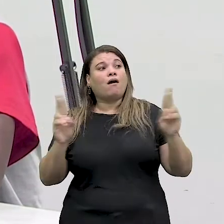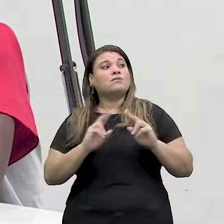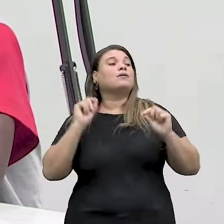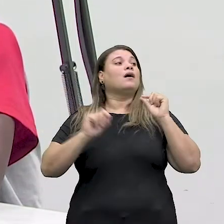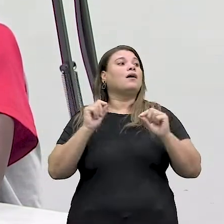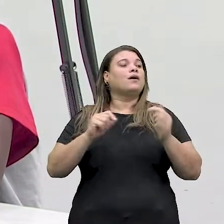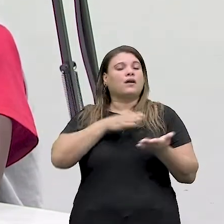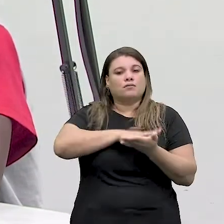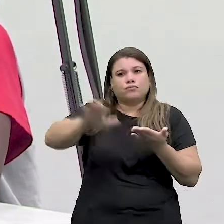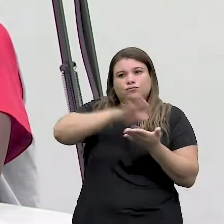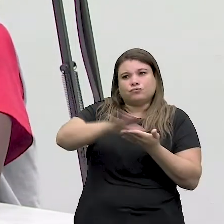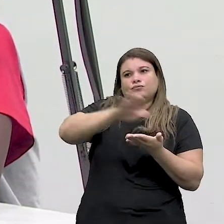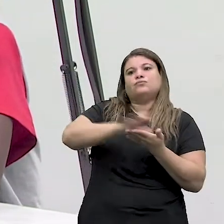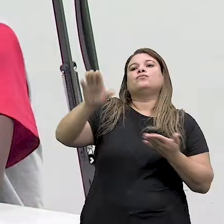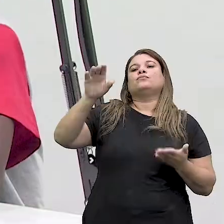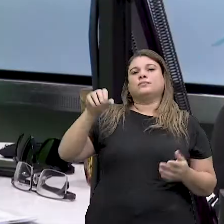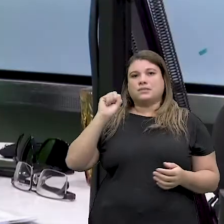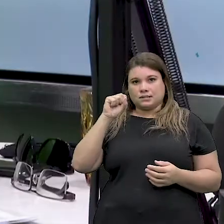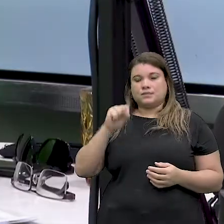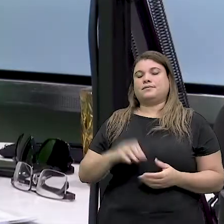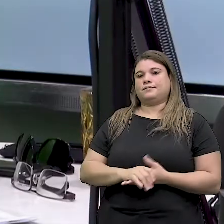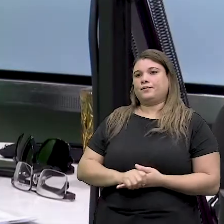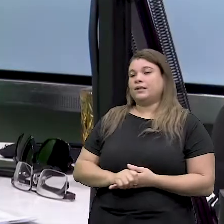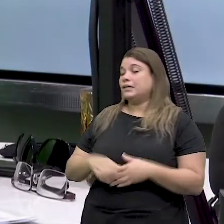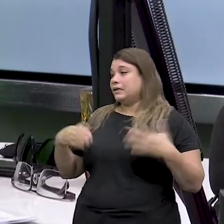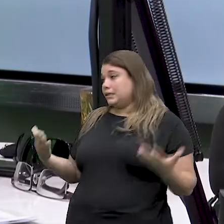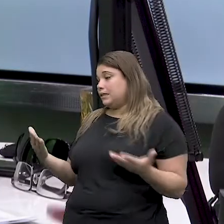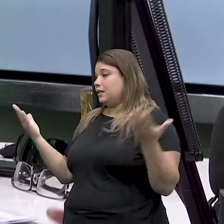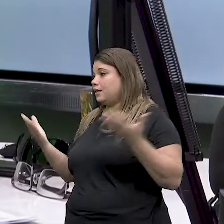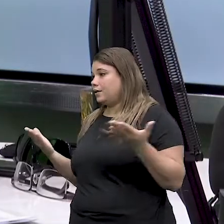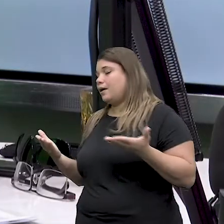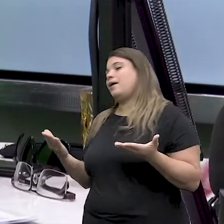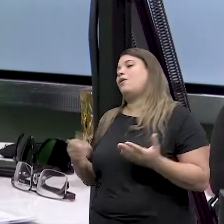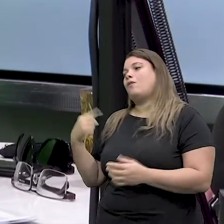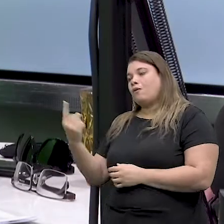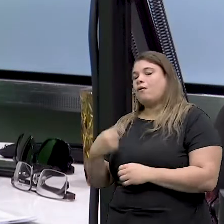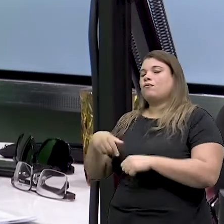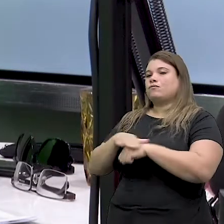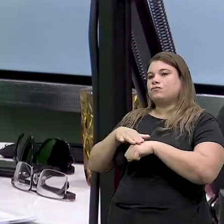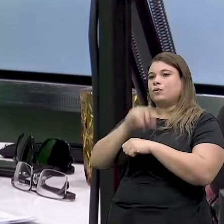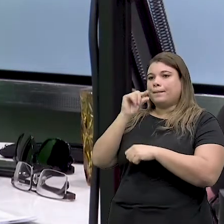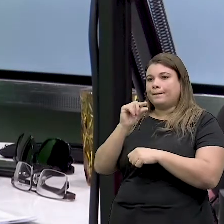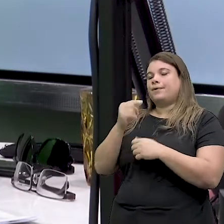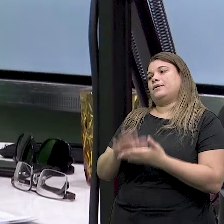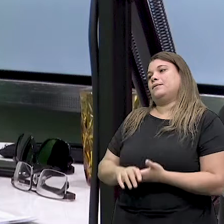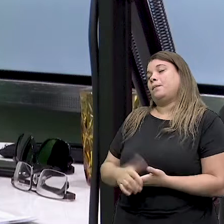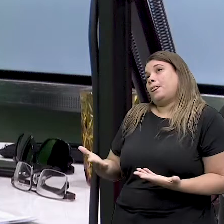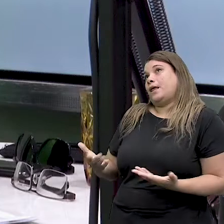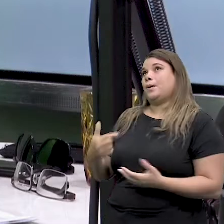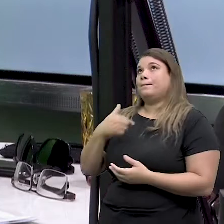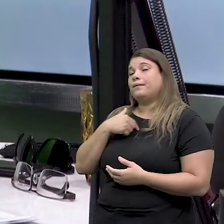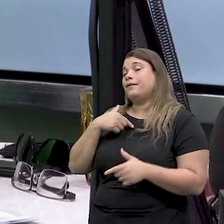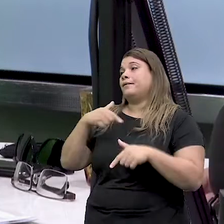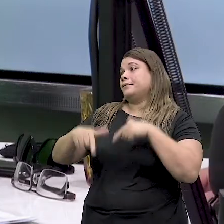informações. Vamos consumir agora, professor. Isso aí, né? A minha carreira, assim, eu